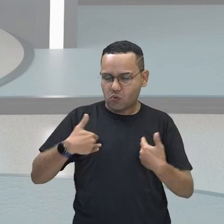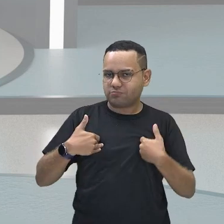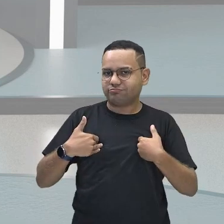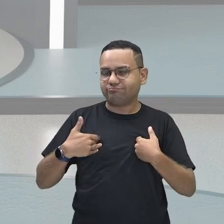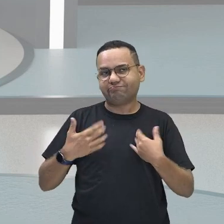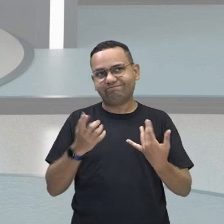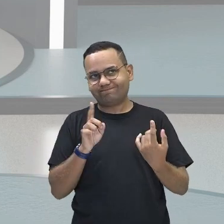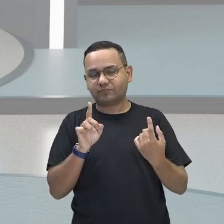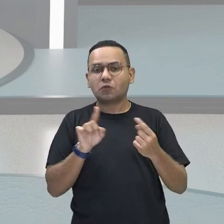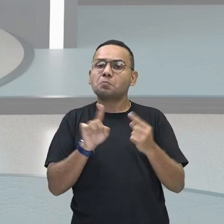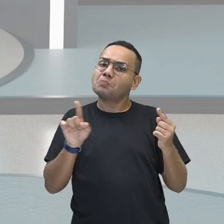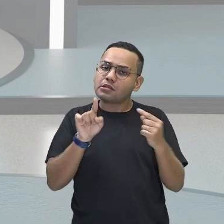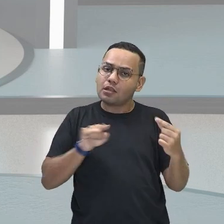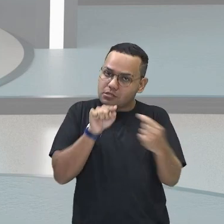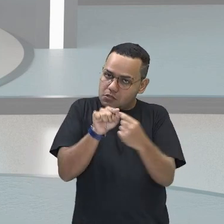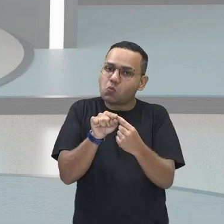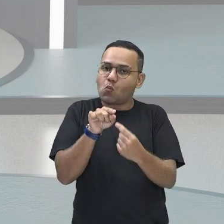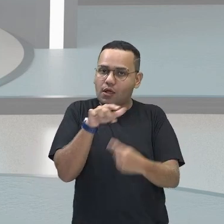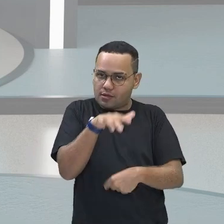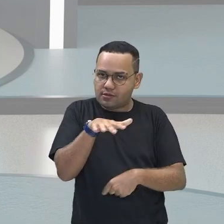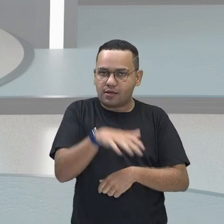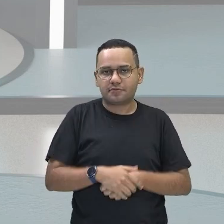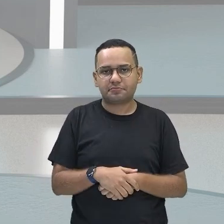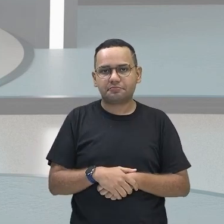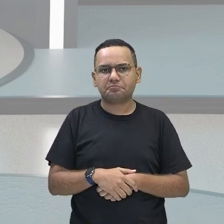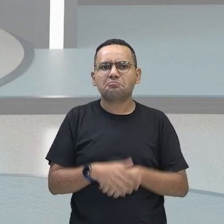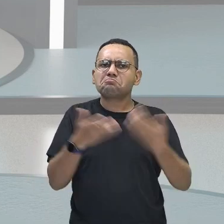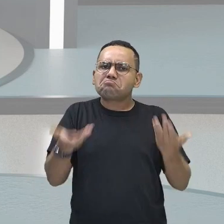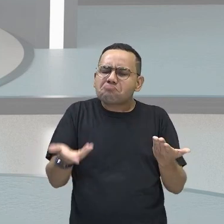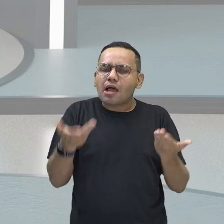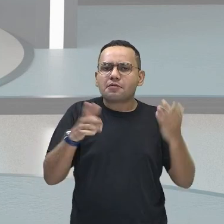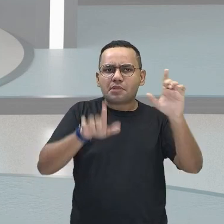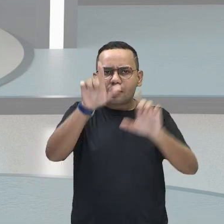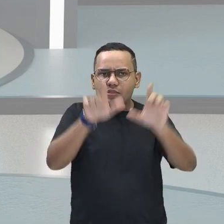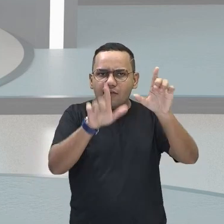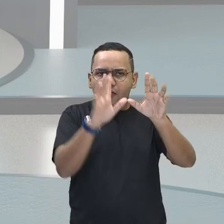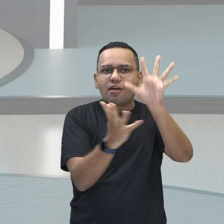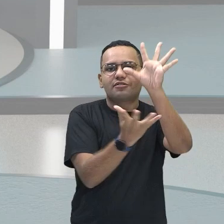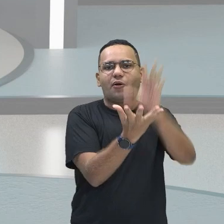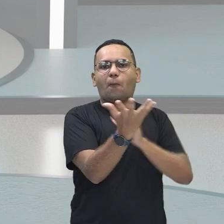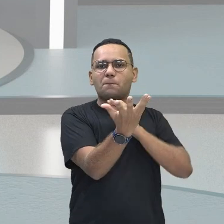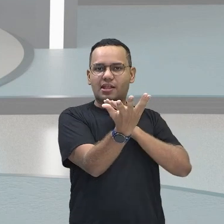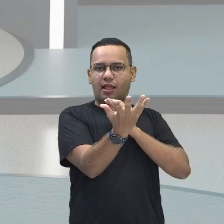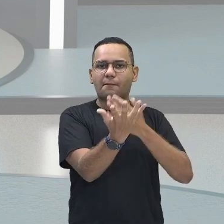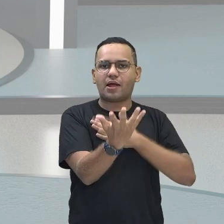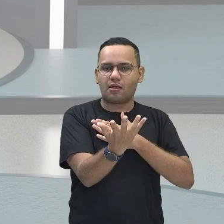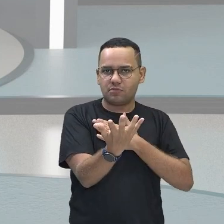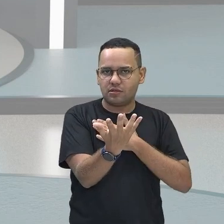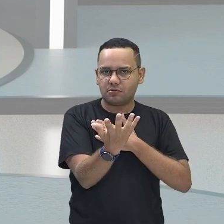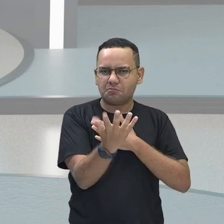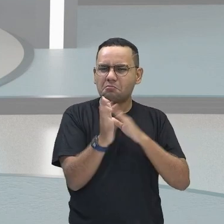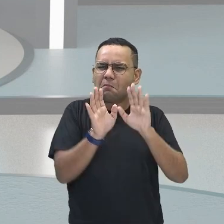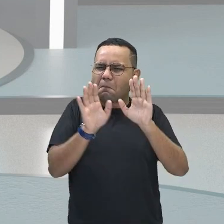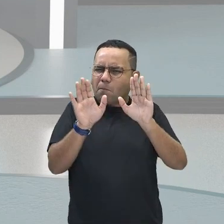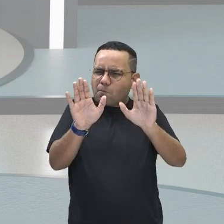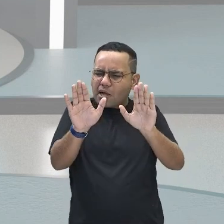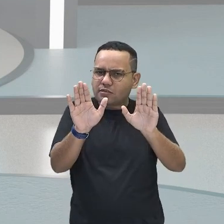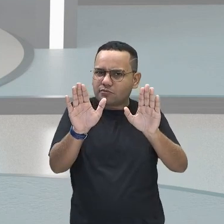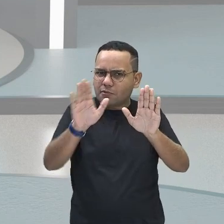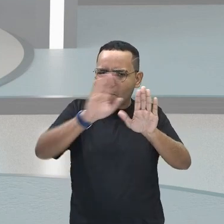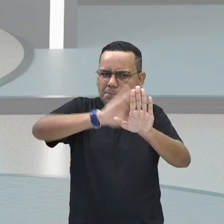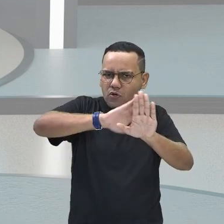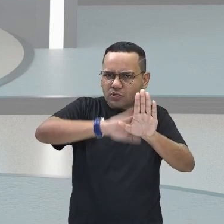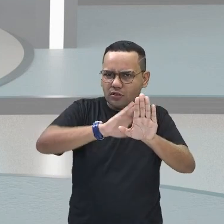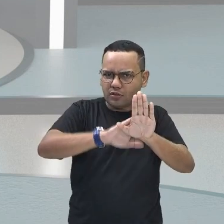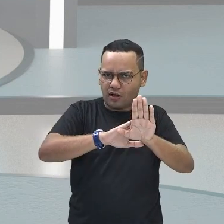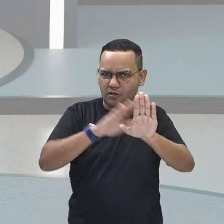e a gente olha aquela imagem a gente pensa eu quero ser como esse ator eu quero ser como essa atriz Mas a gente não conhece a história por